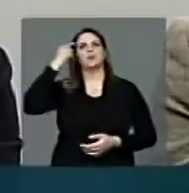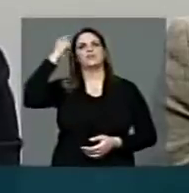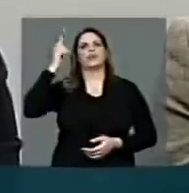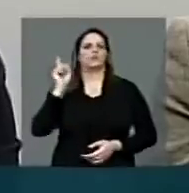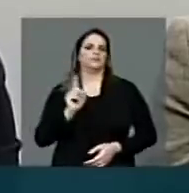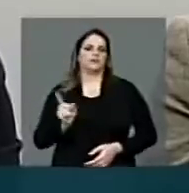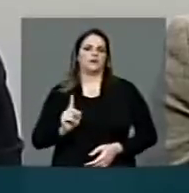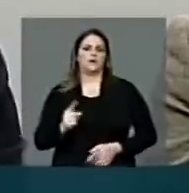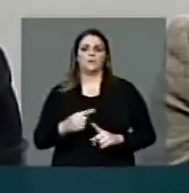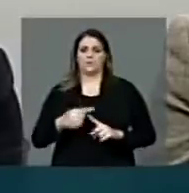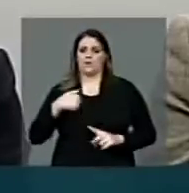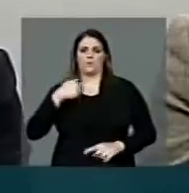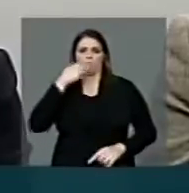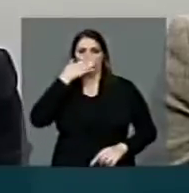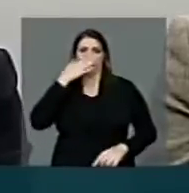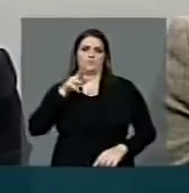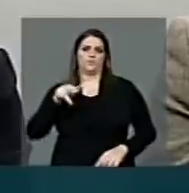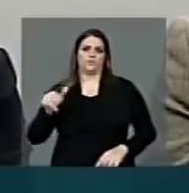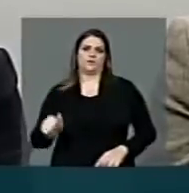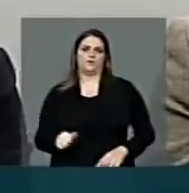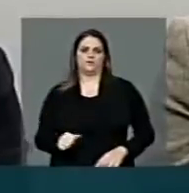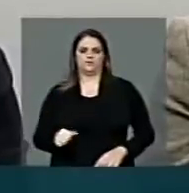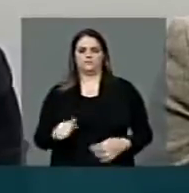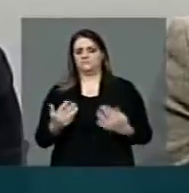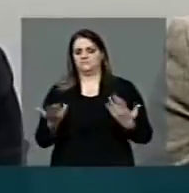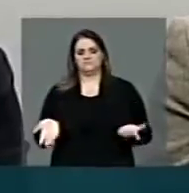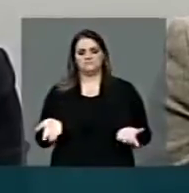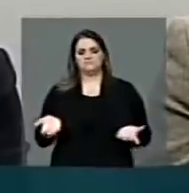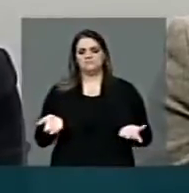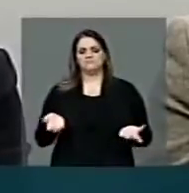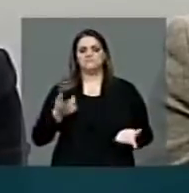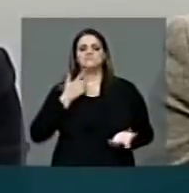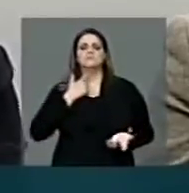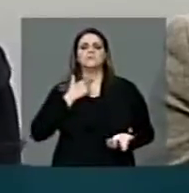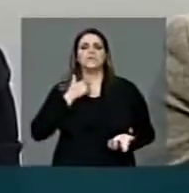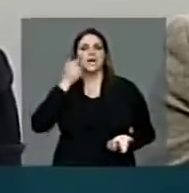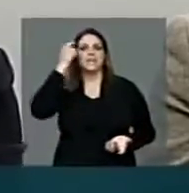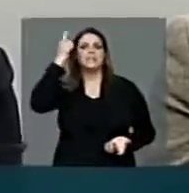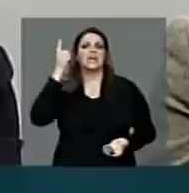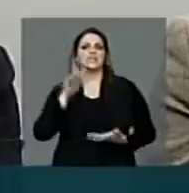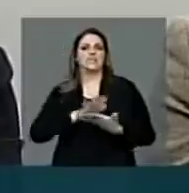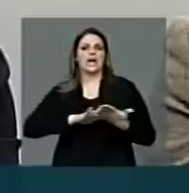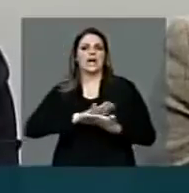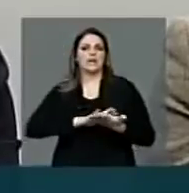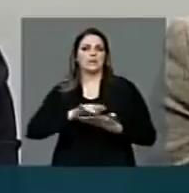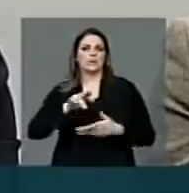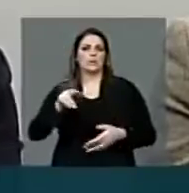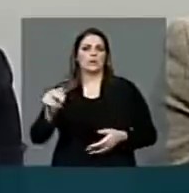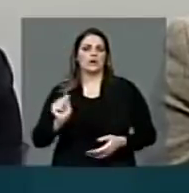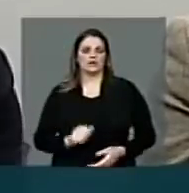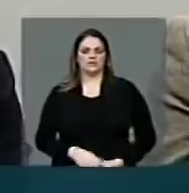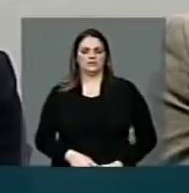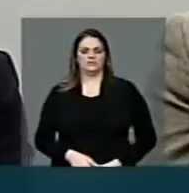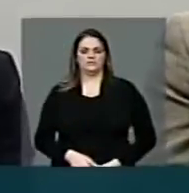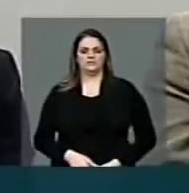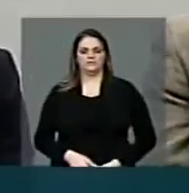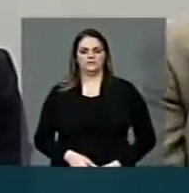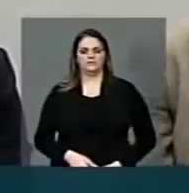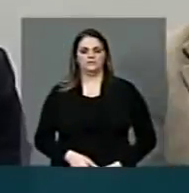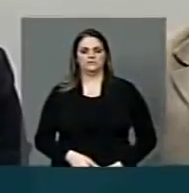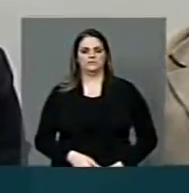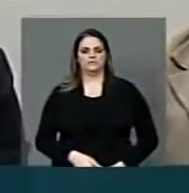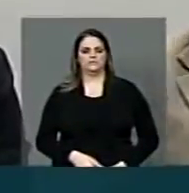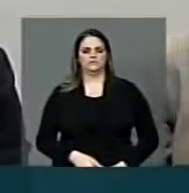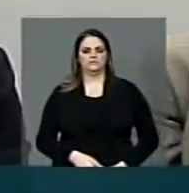porque eu não me prostituo. Então, não teria sentido abrir a janela e apresentar um projeto